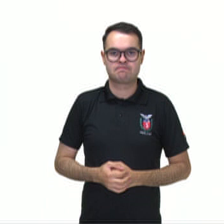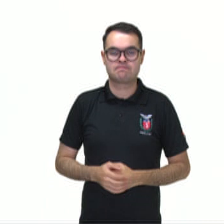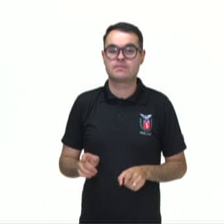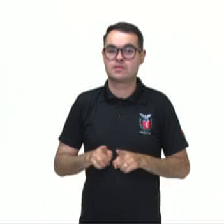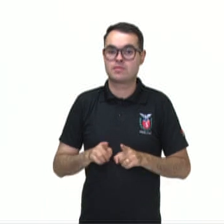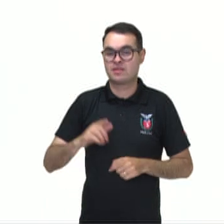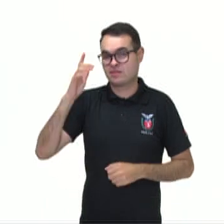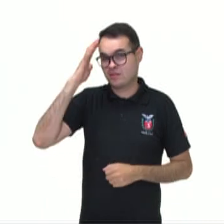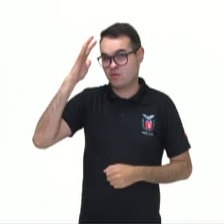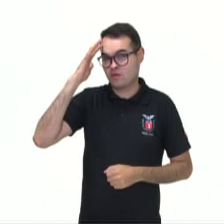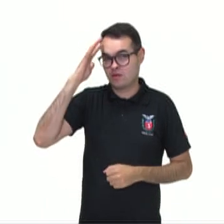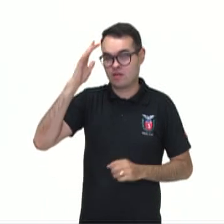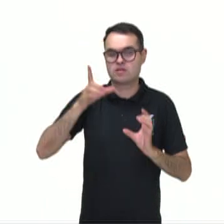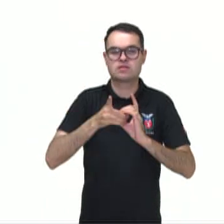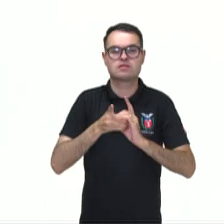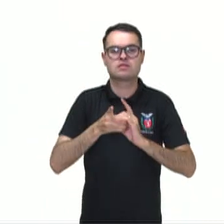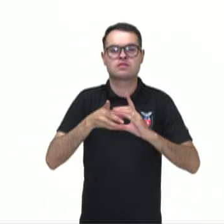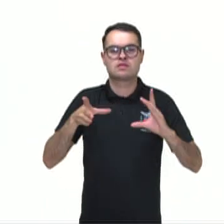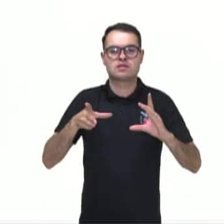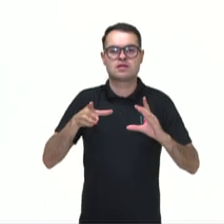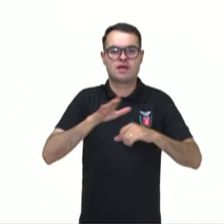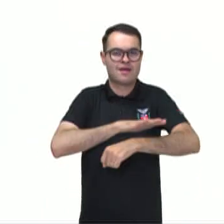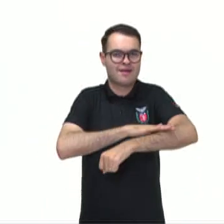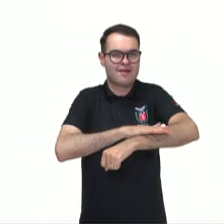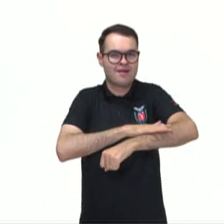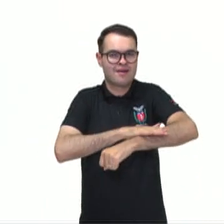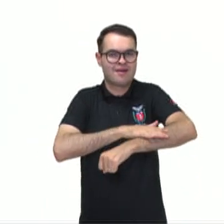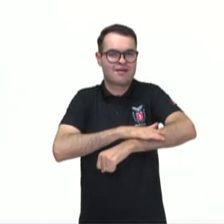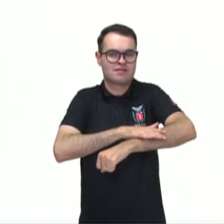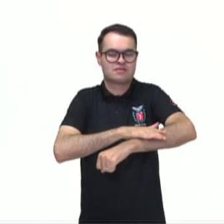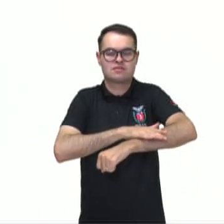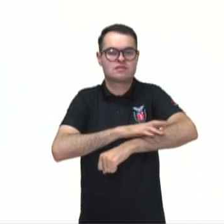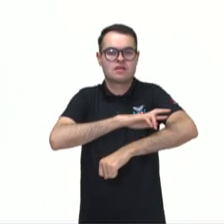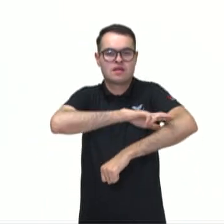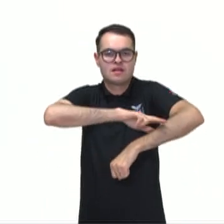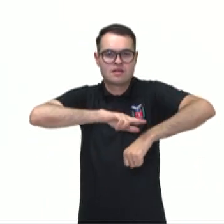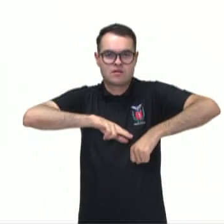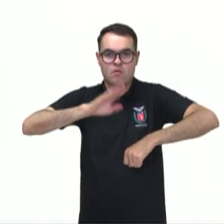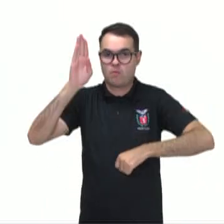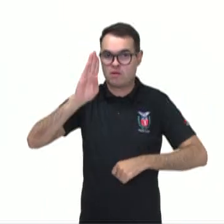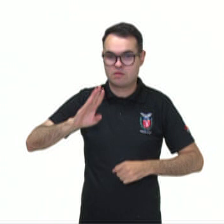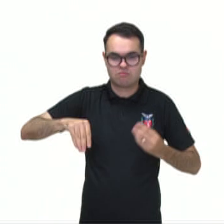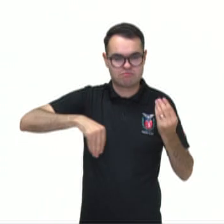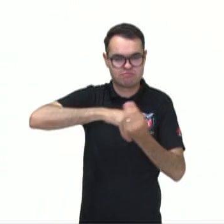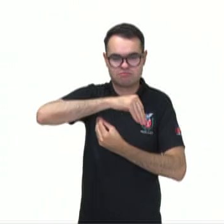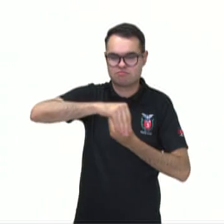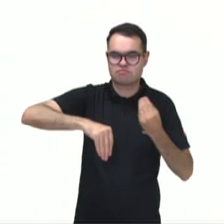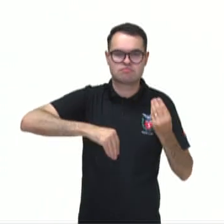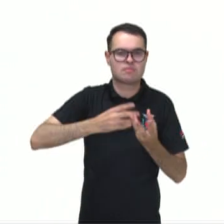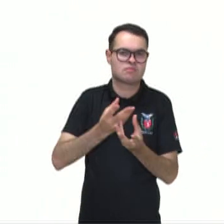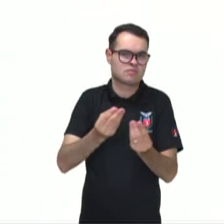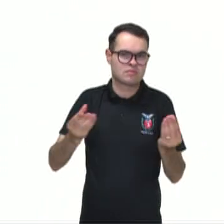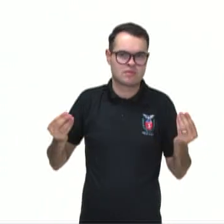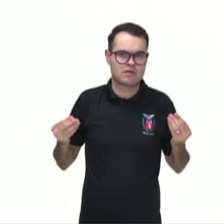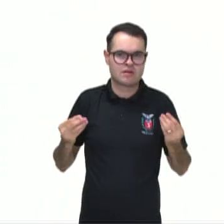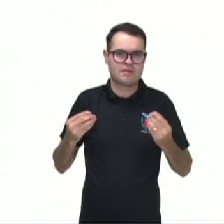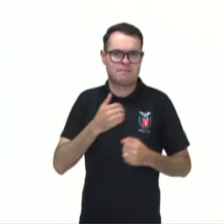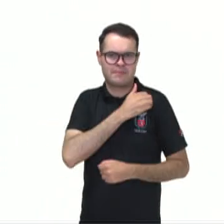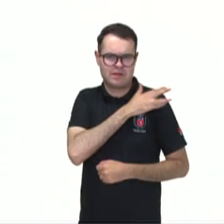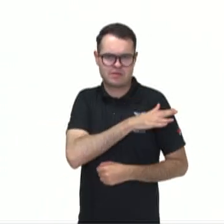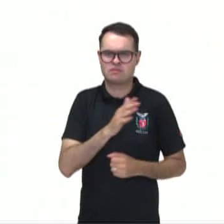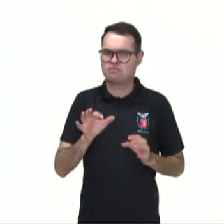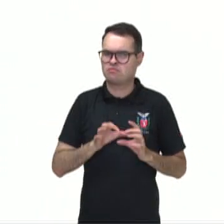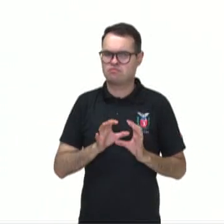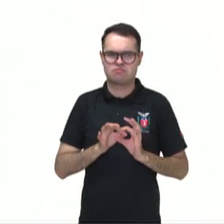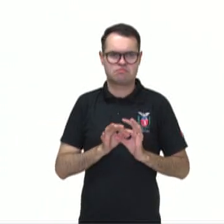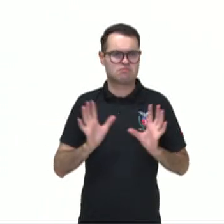da democracia racial, cujo Brasil é uma sociedade multirracial e livre de preconceitos, um dos seus expoentes